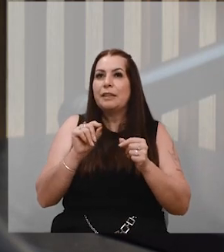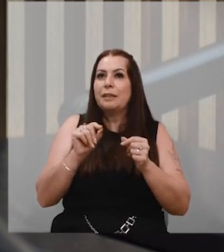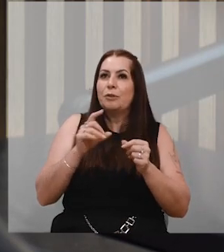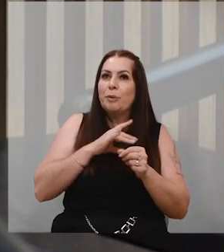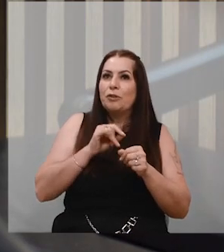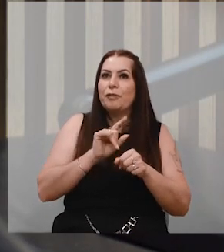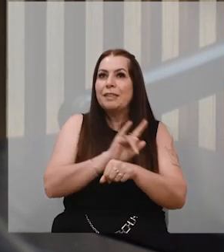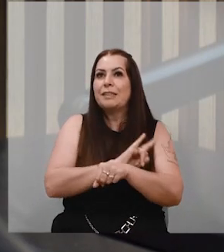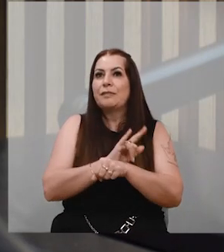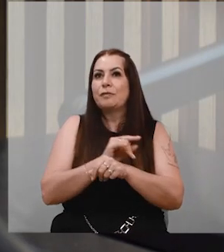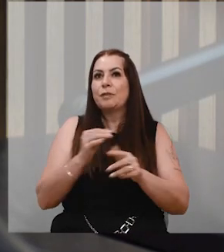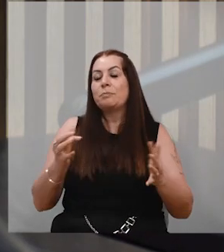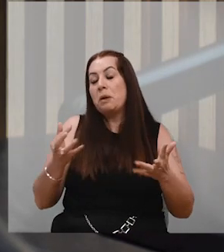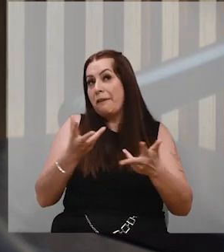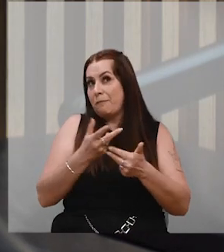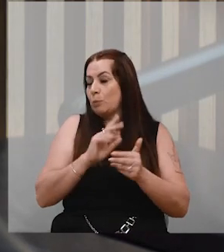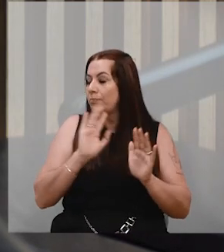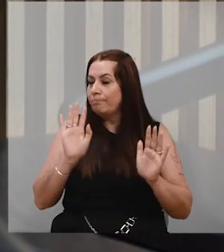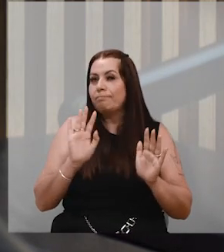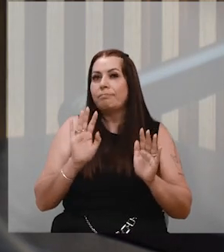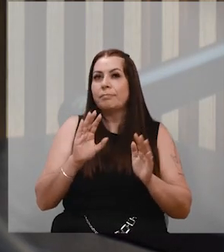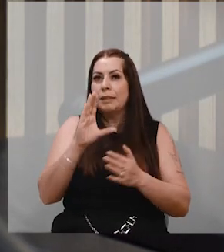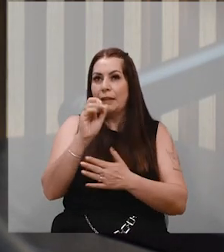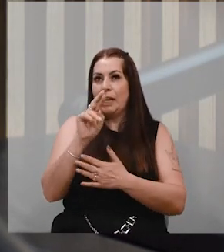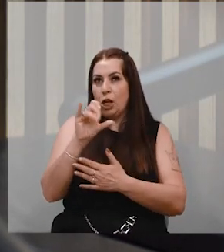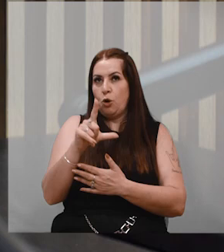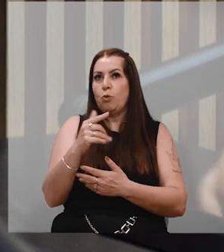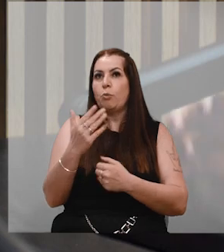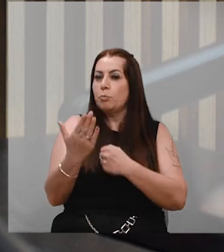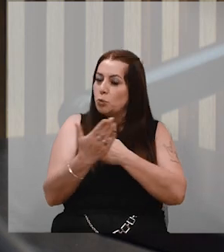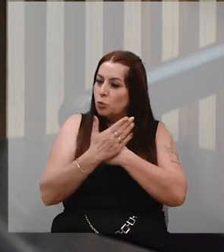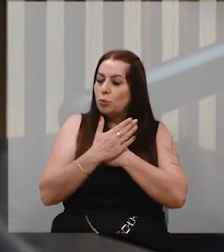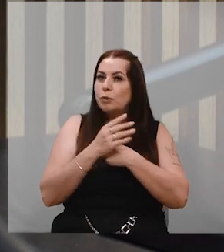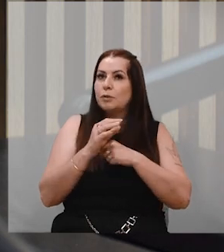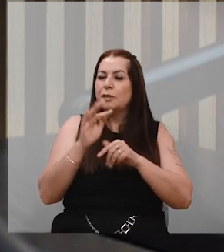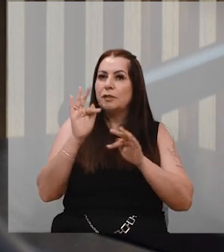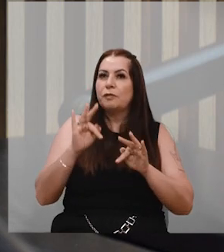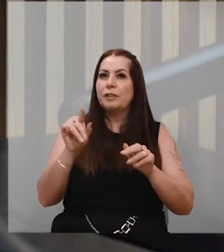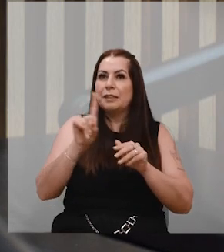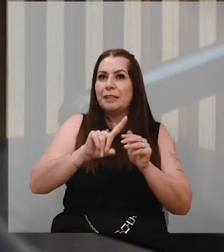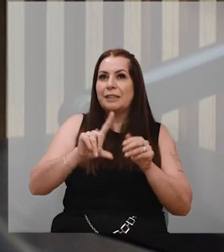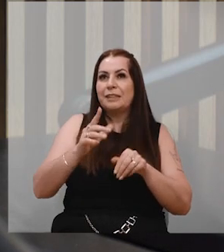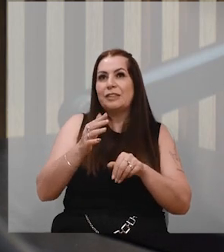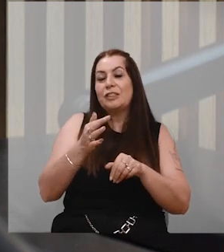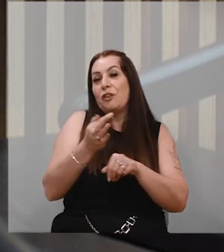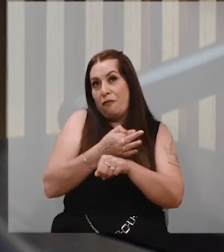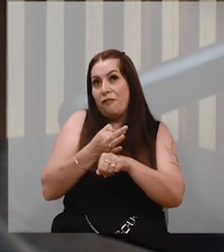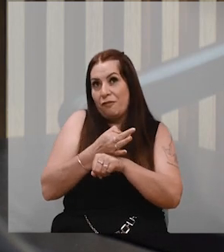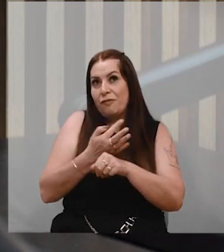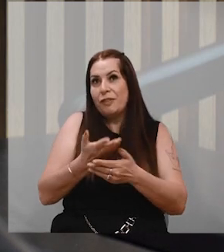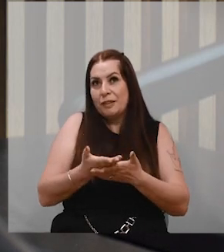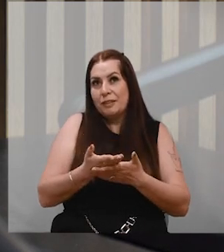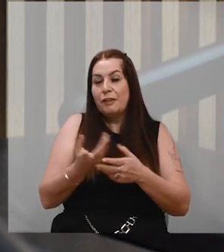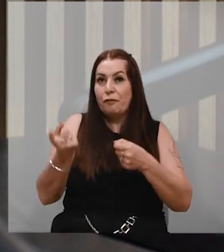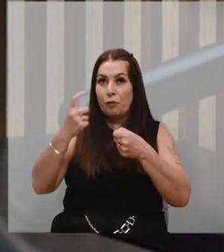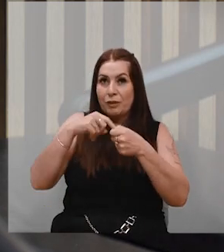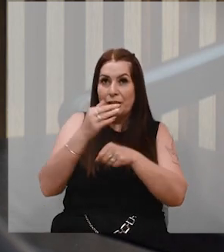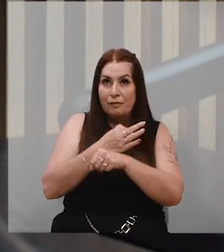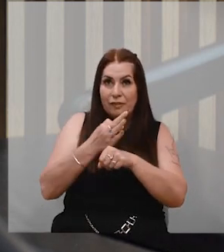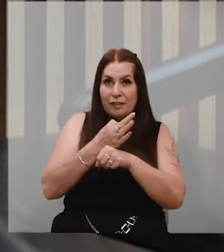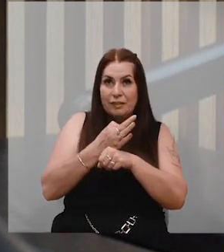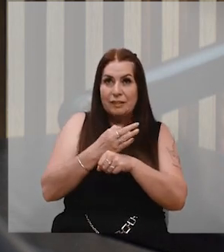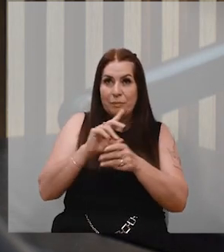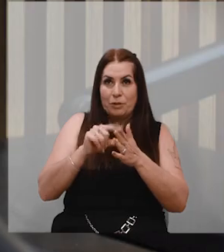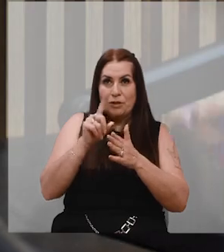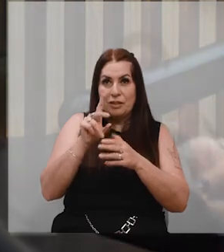mas foi sensacional. A Carol me ajudou. A gente finalizando um dia antes de eu sair de férias. Voltei de férias, depois